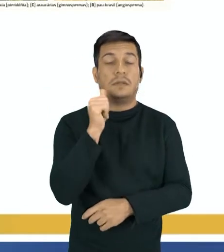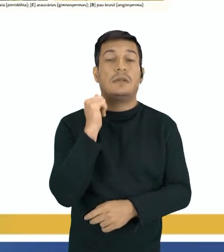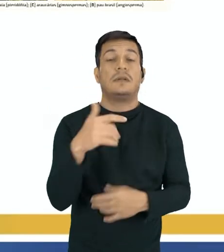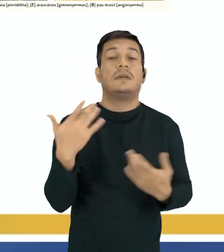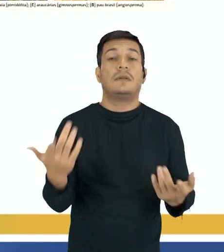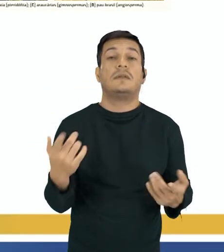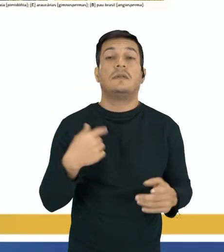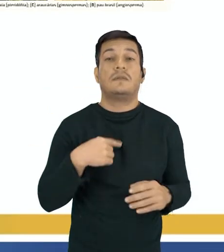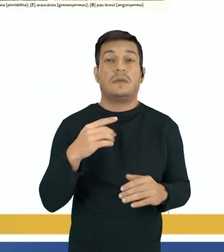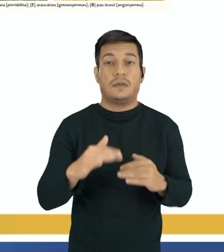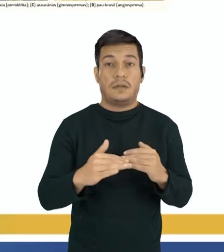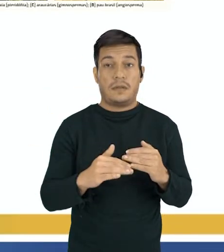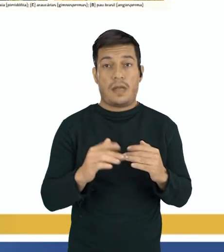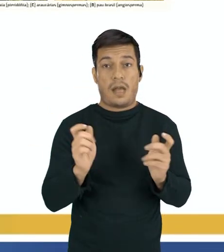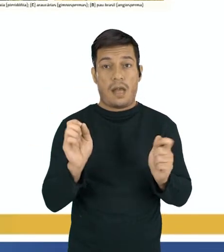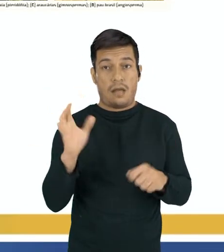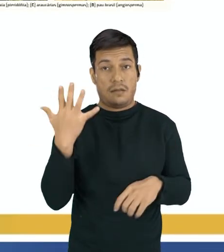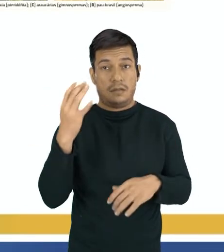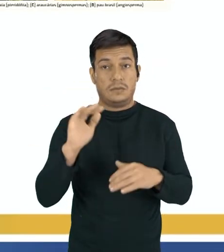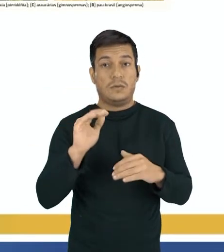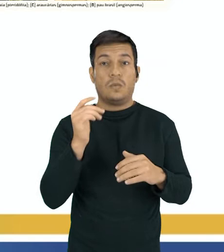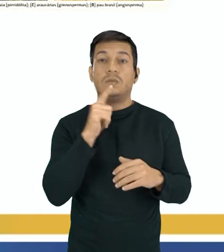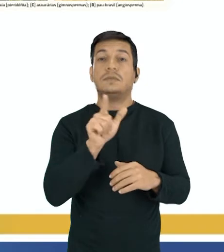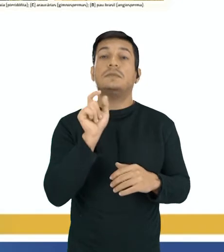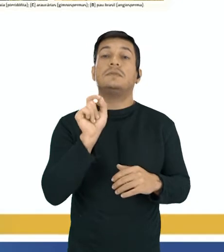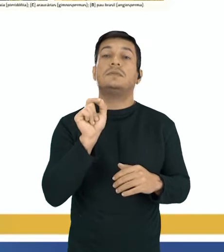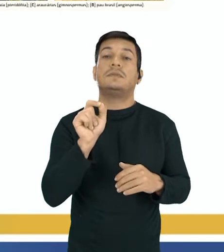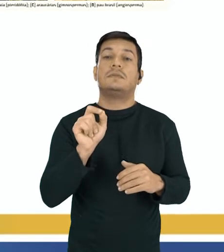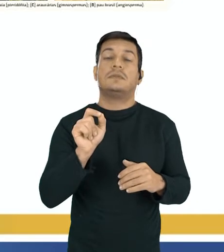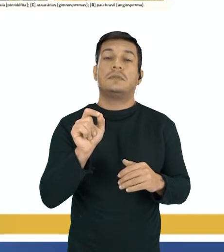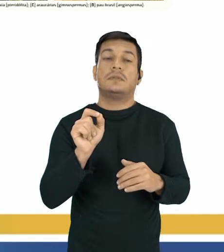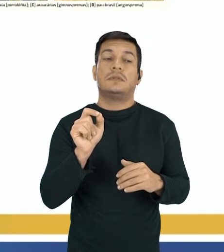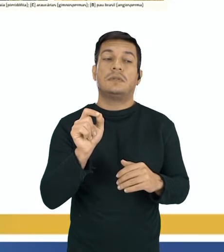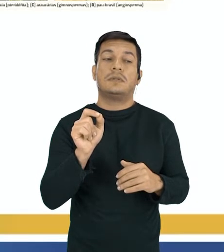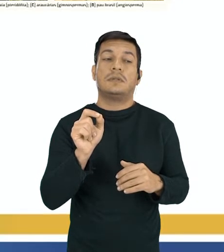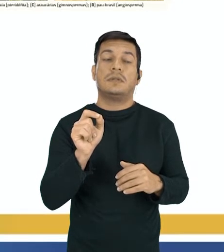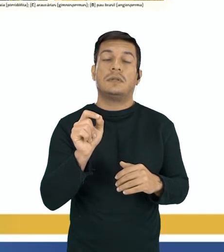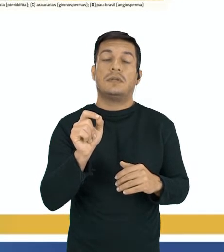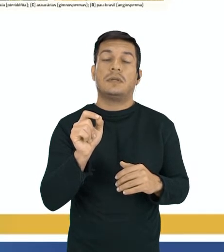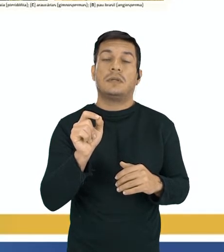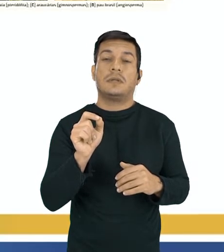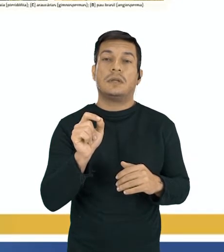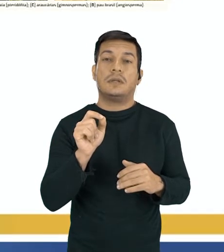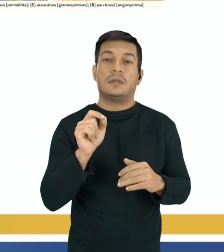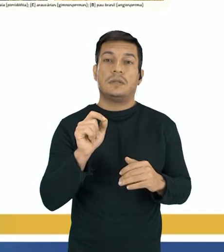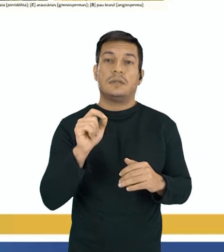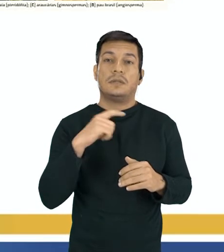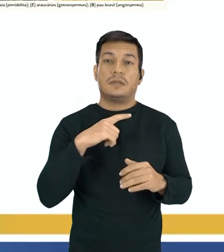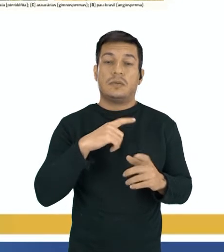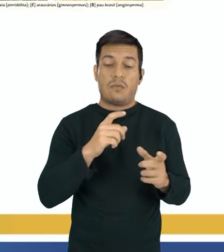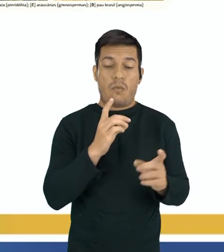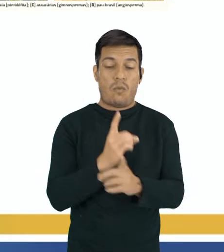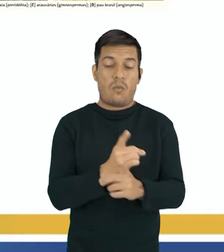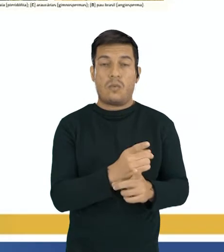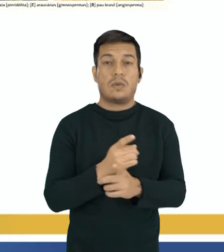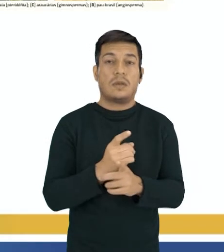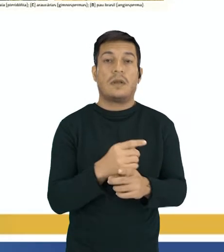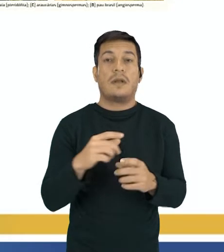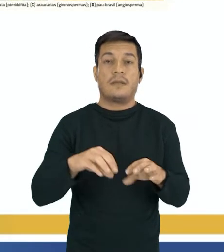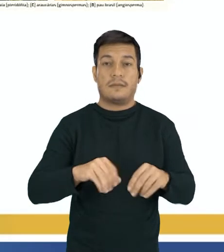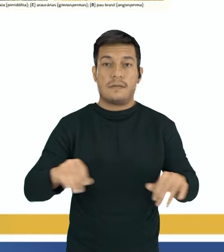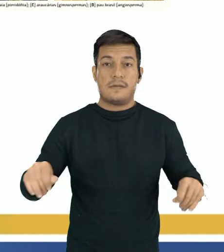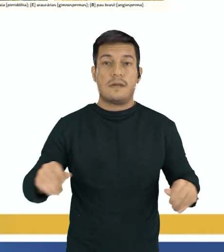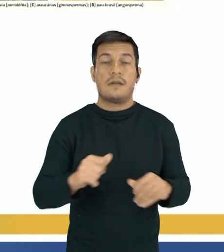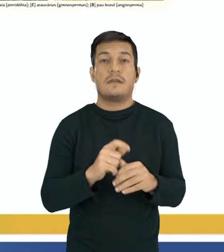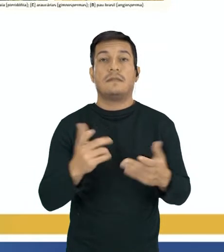as plantas elas foram conseguindo conquistar mais a terra firme,